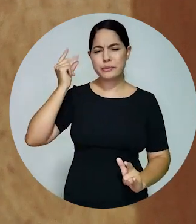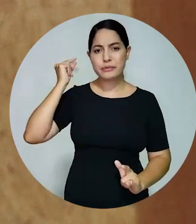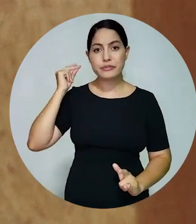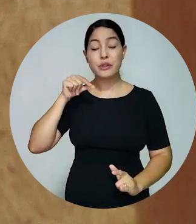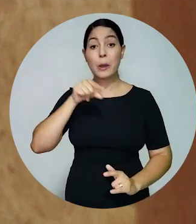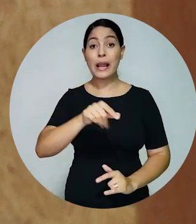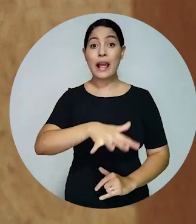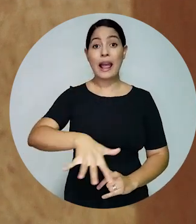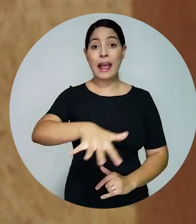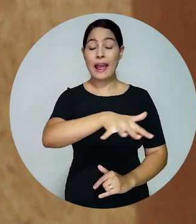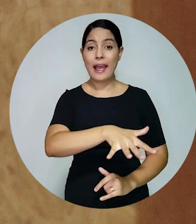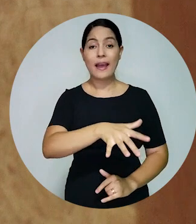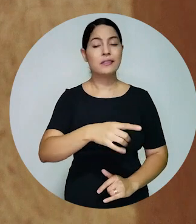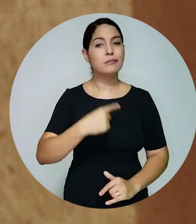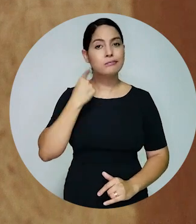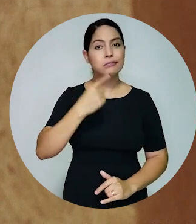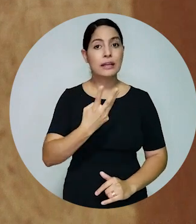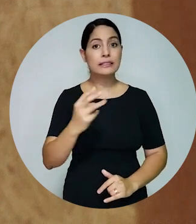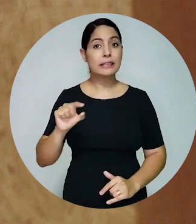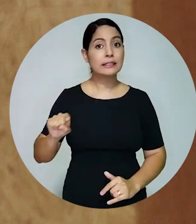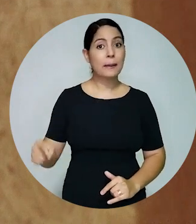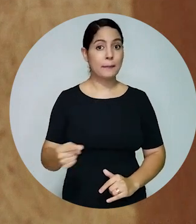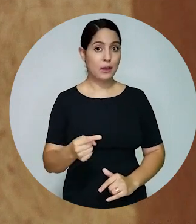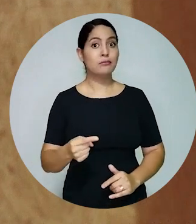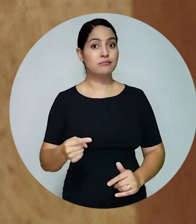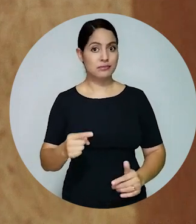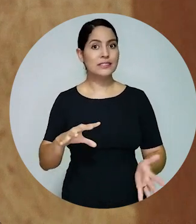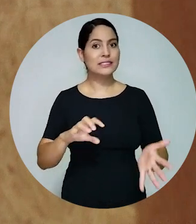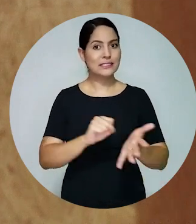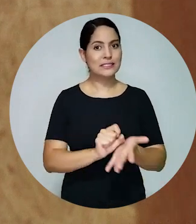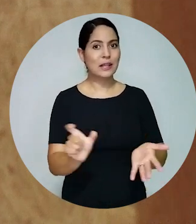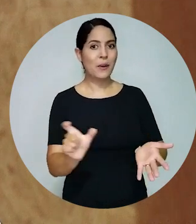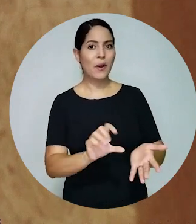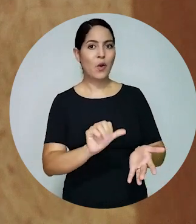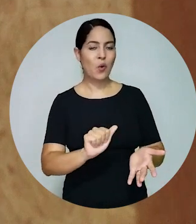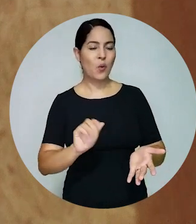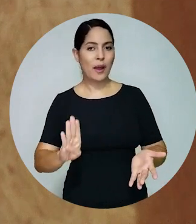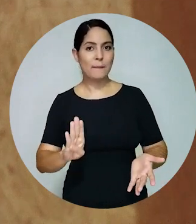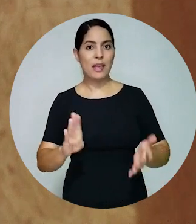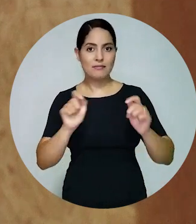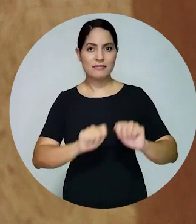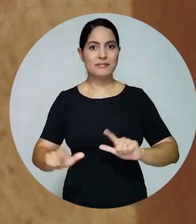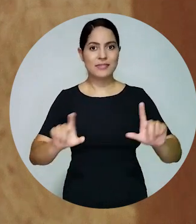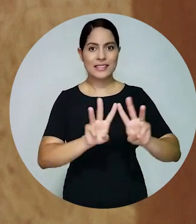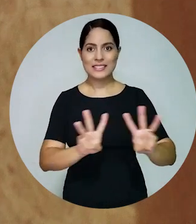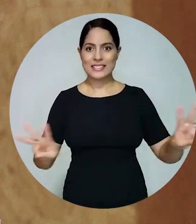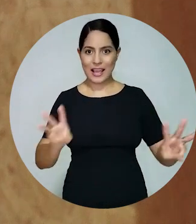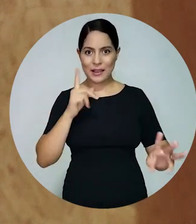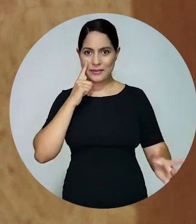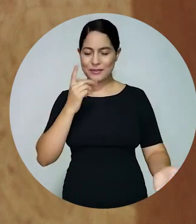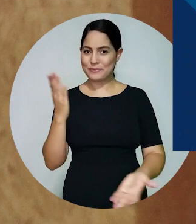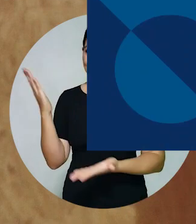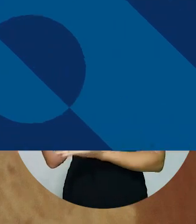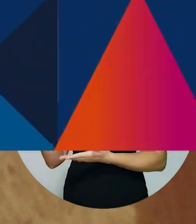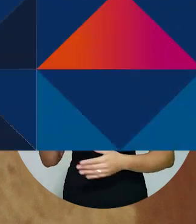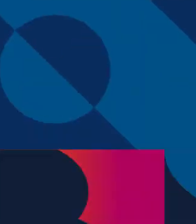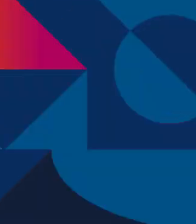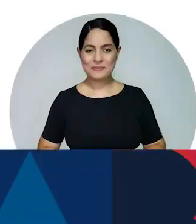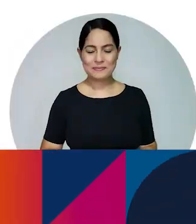tem pelo menos 30 mil advogados e advogadas inscritos na ordem. O assunto, inclusive, foi destaque no site da